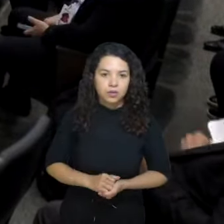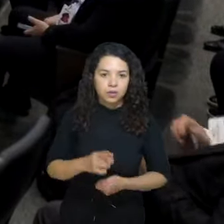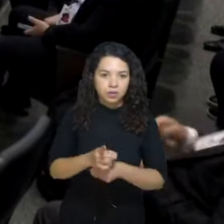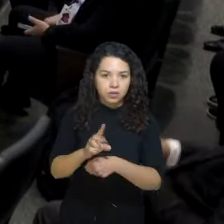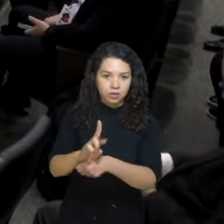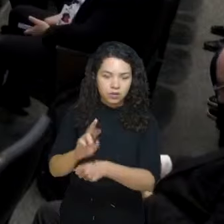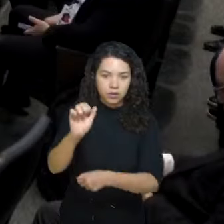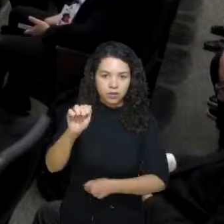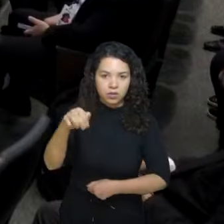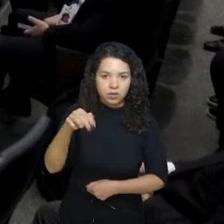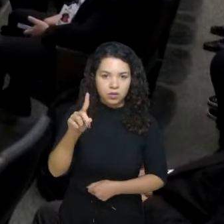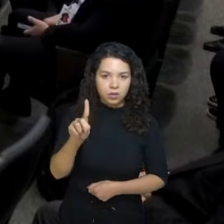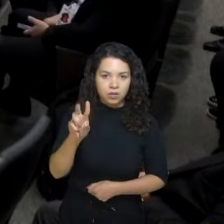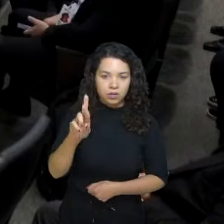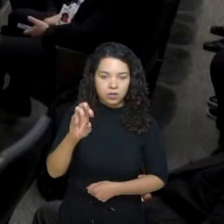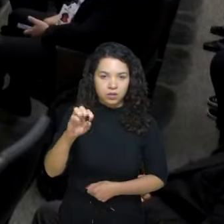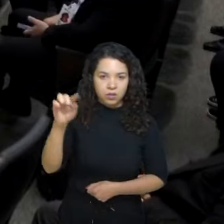André